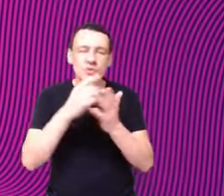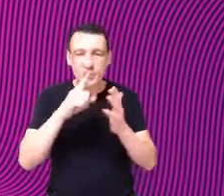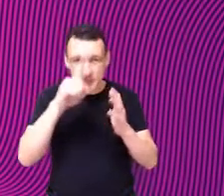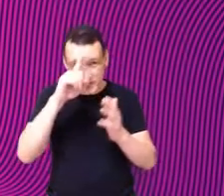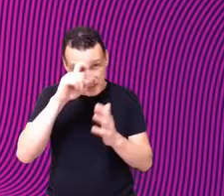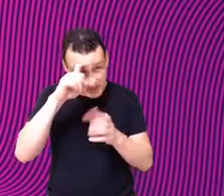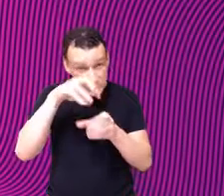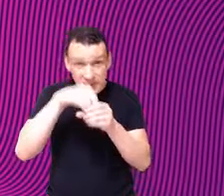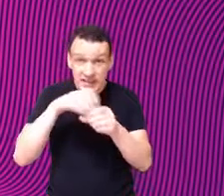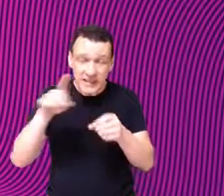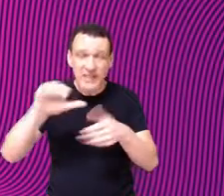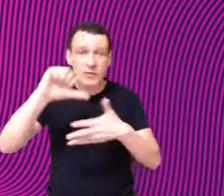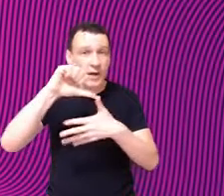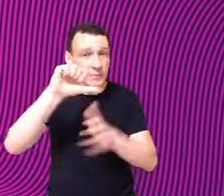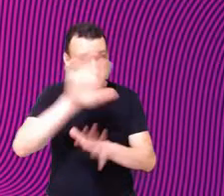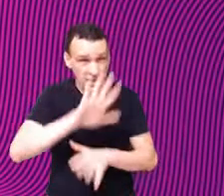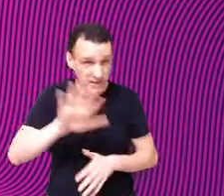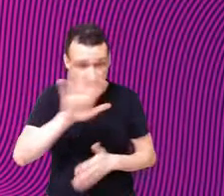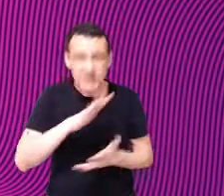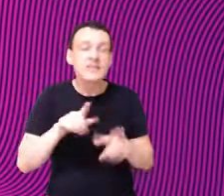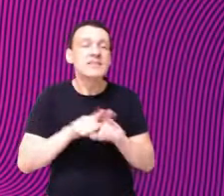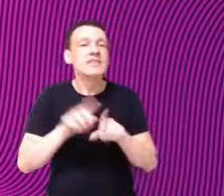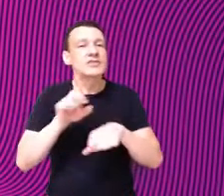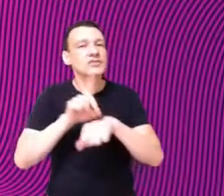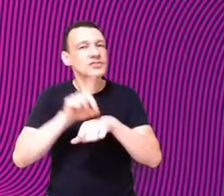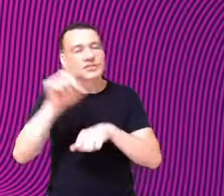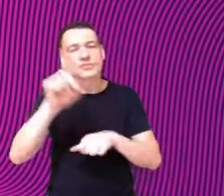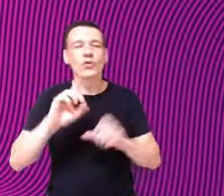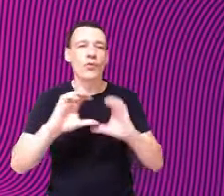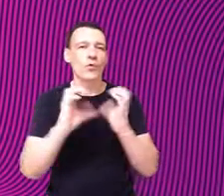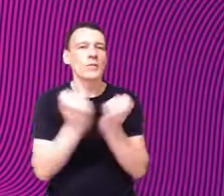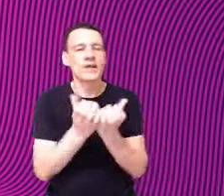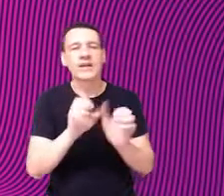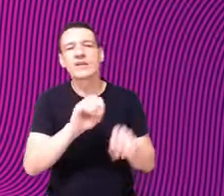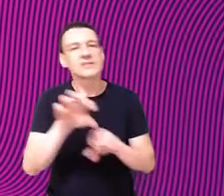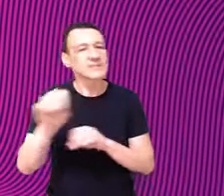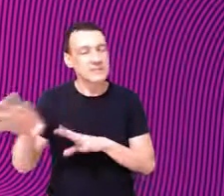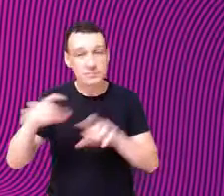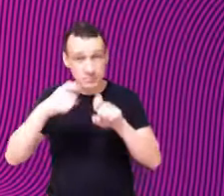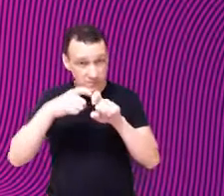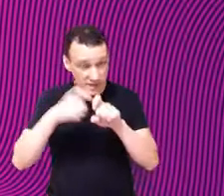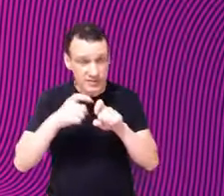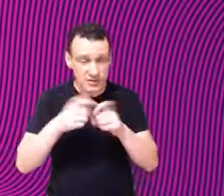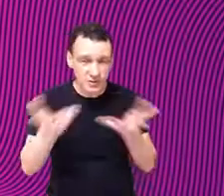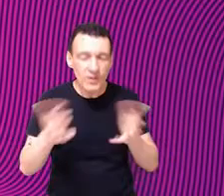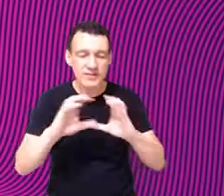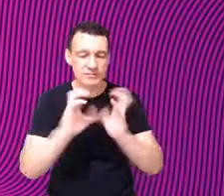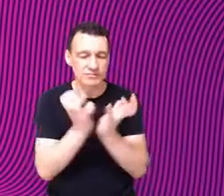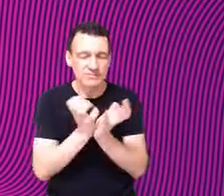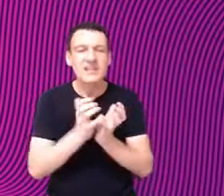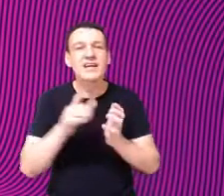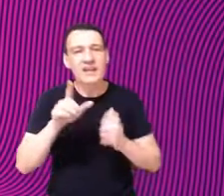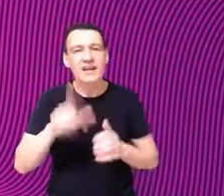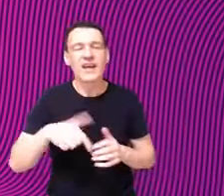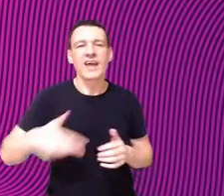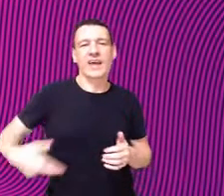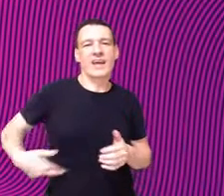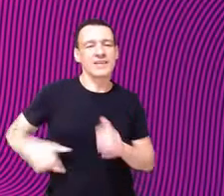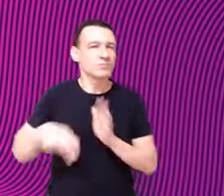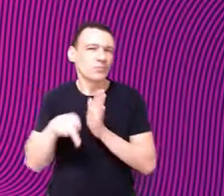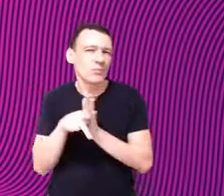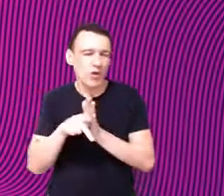e diretor do Comitê de Educação Médica da Sociedade Internacional de Nefrologia. Ele irá dividir